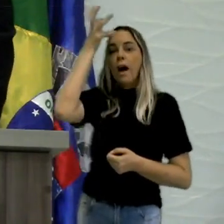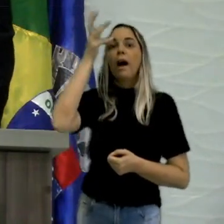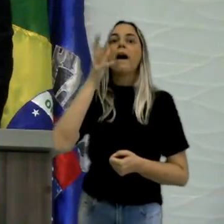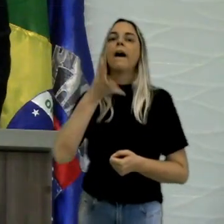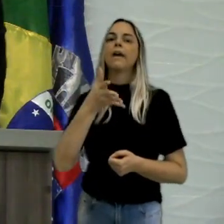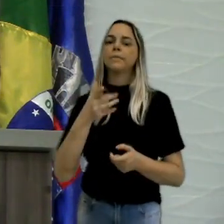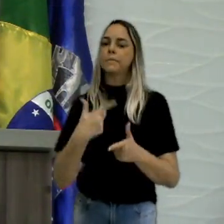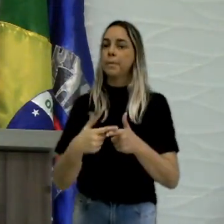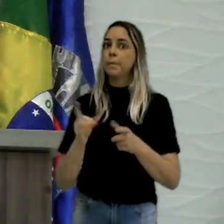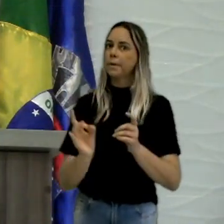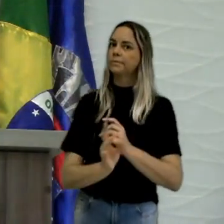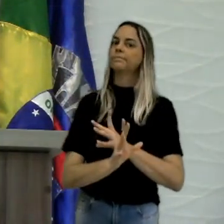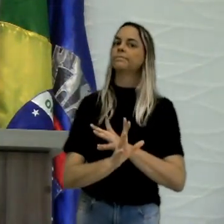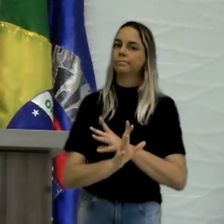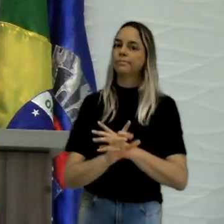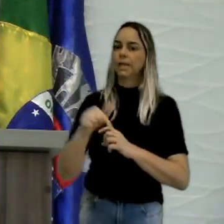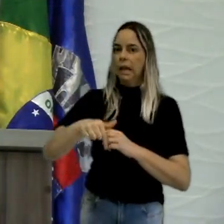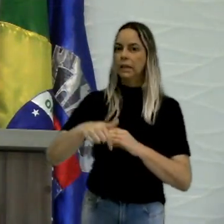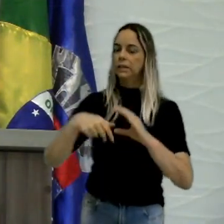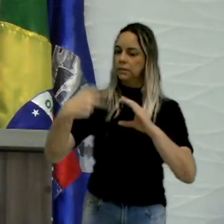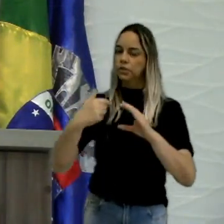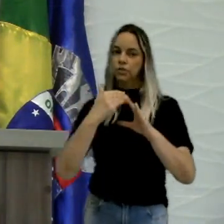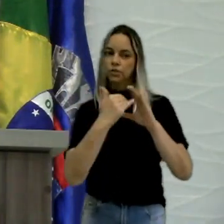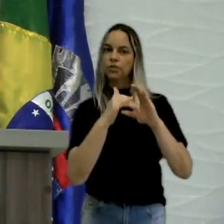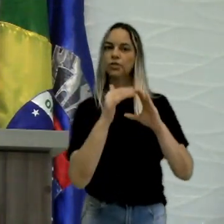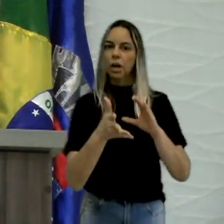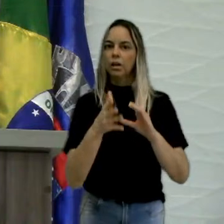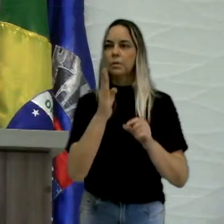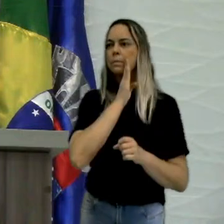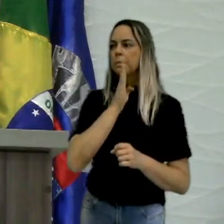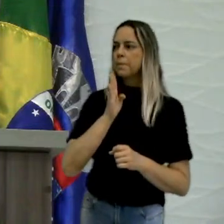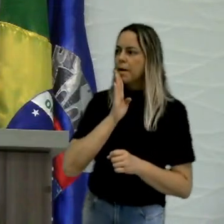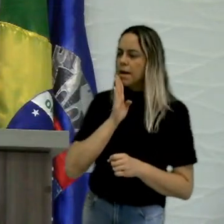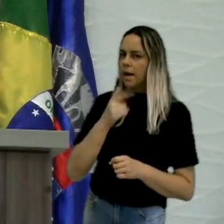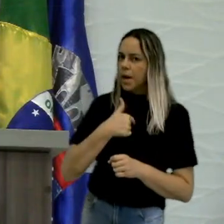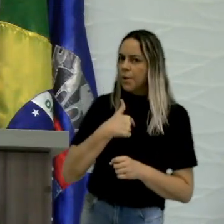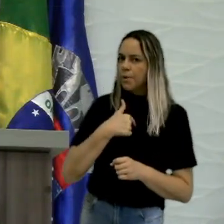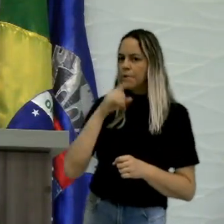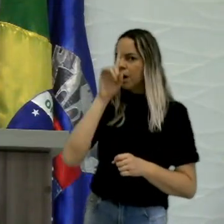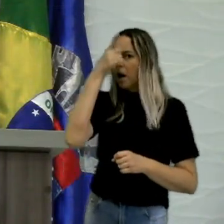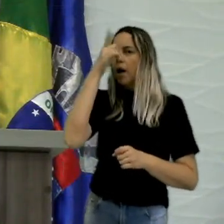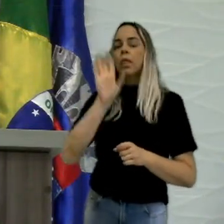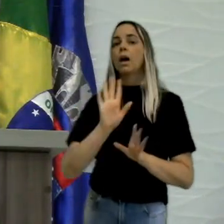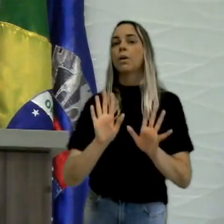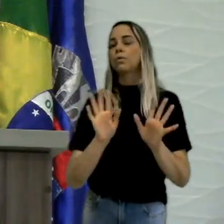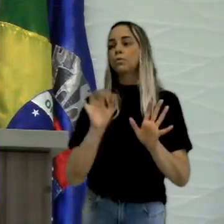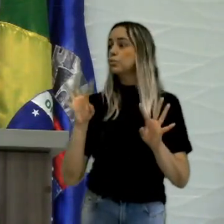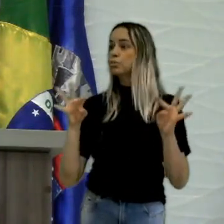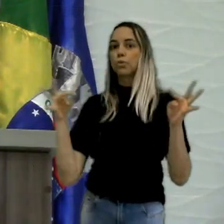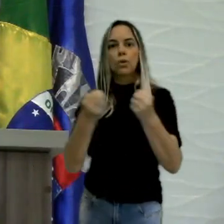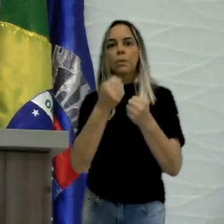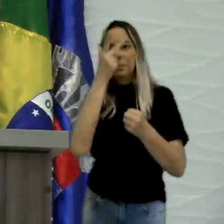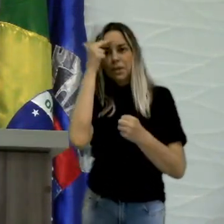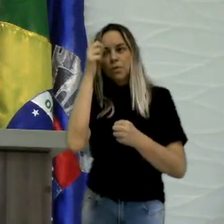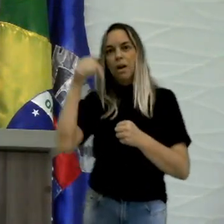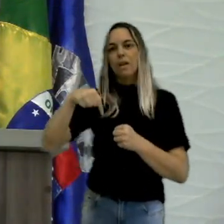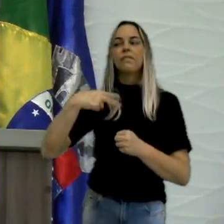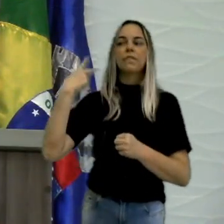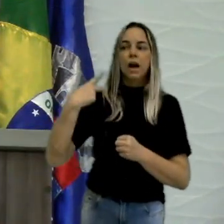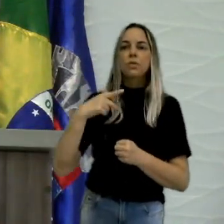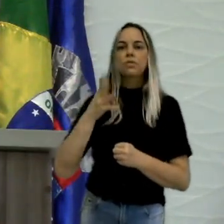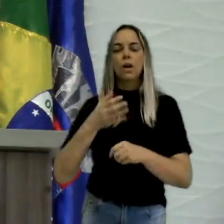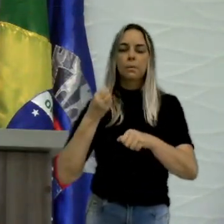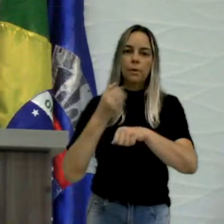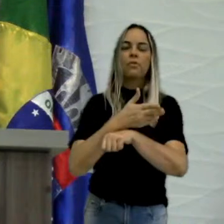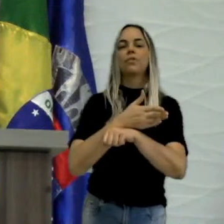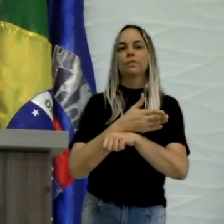de um requerimento desta Casa Legislativa, que não é apenas Bruno Braga, não. Eu tive a iniciativa, mas todos aqui aprovaram esse requerimento e a gente está